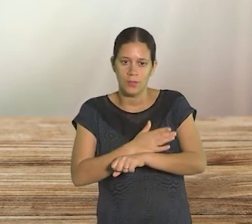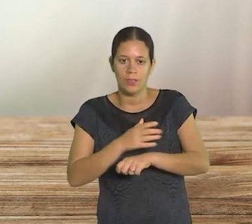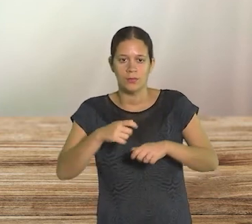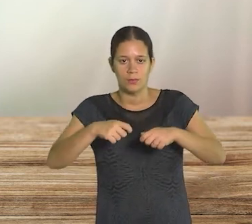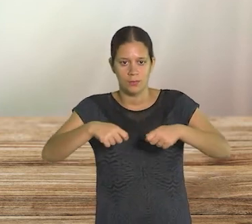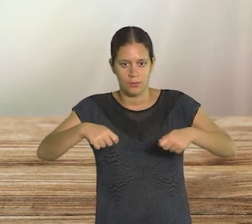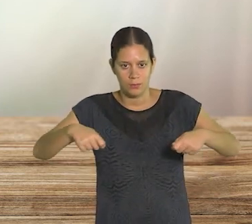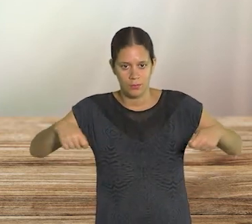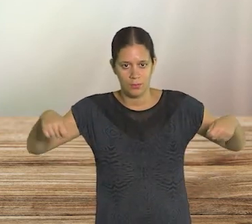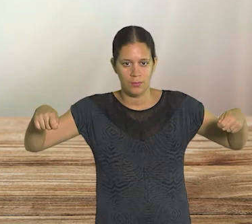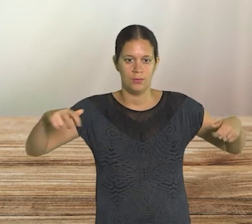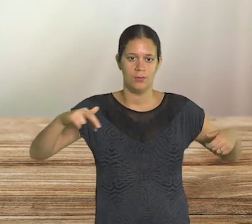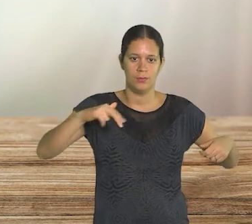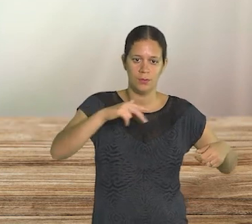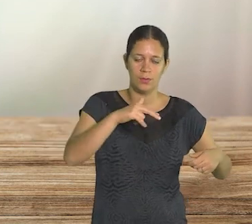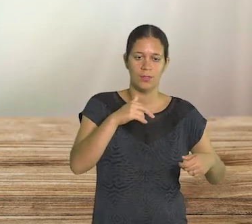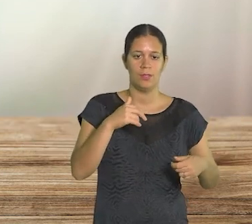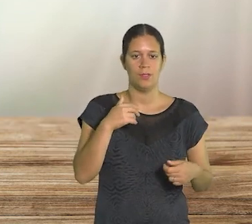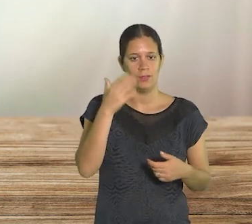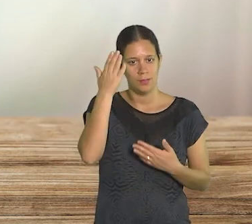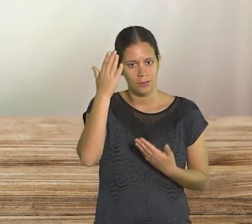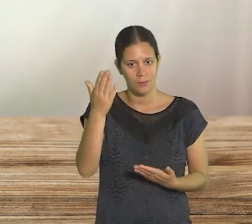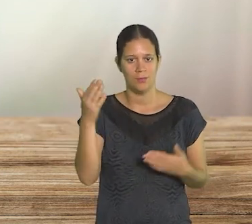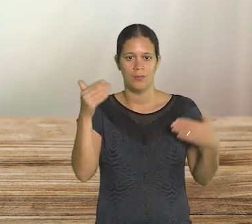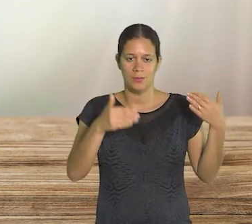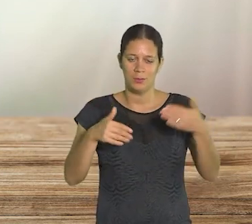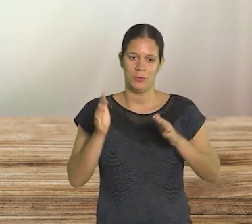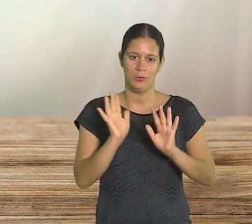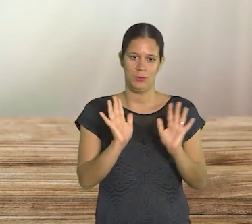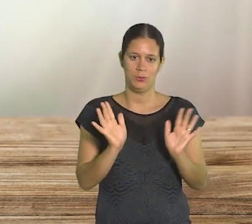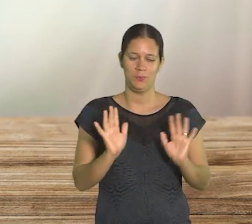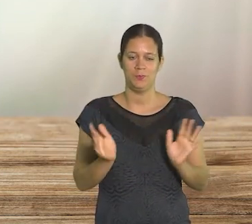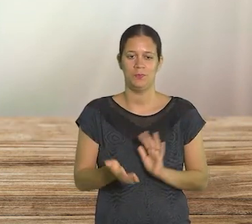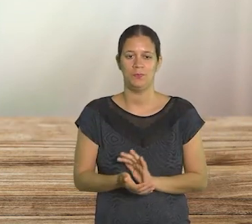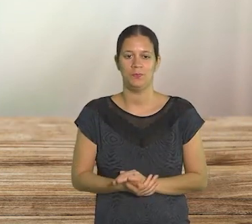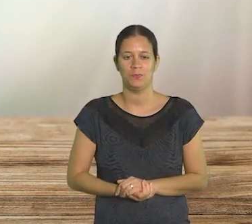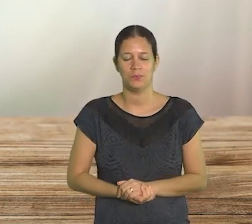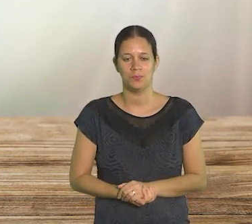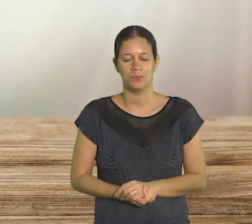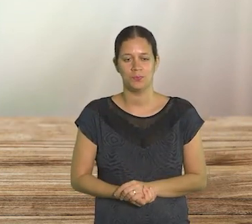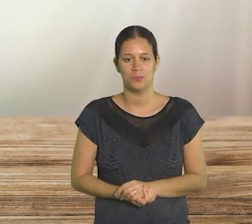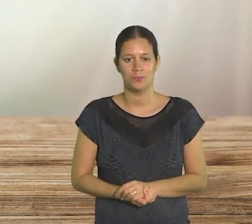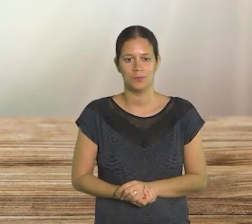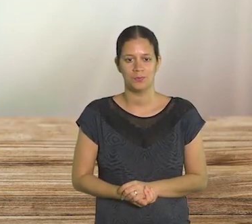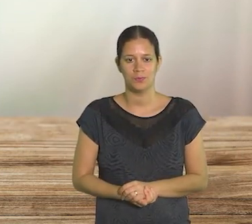da prática do slackline. Eu agradeço aí a participação. Até mais, pessoal. Tchau, tchau.